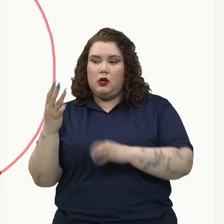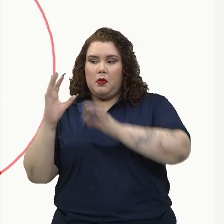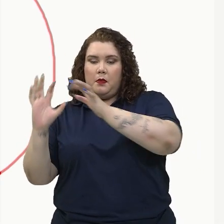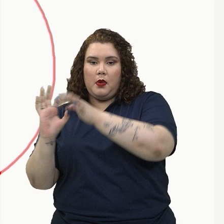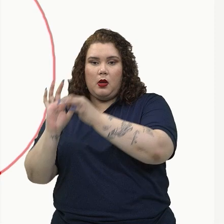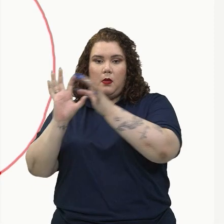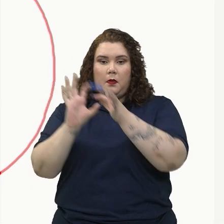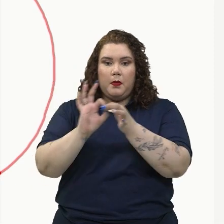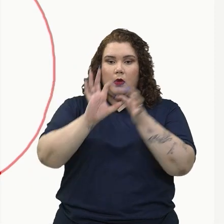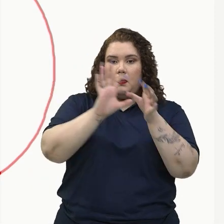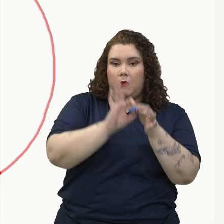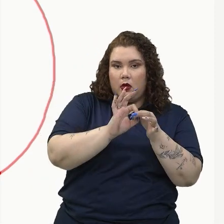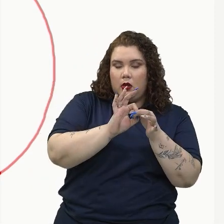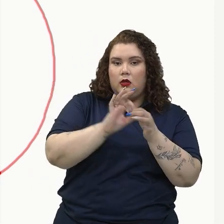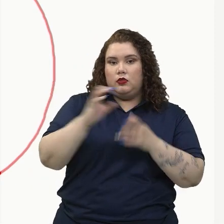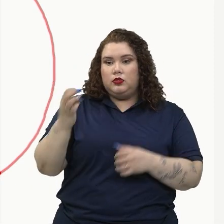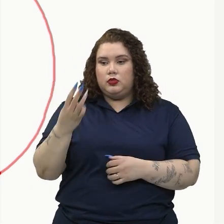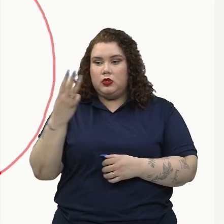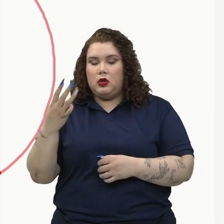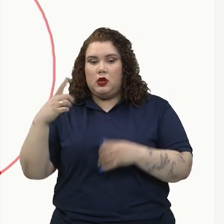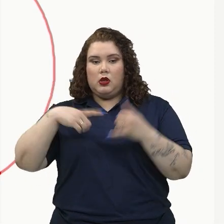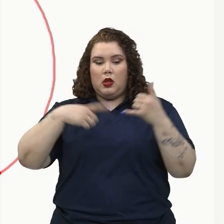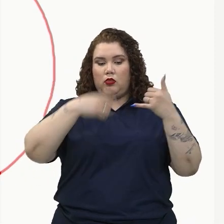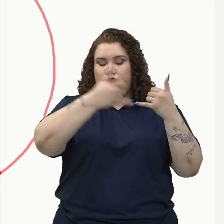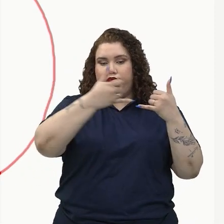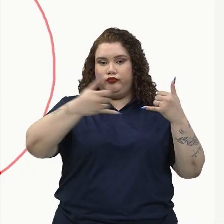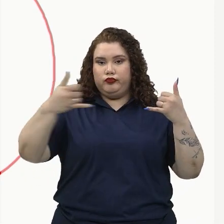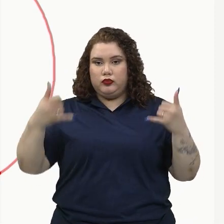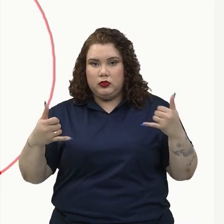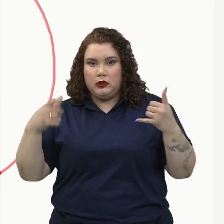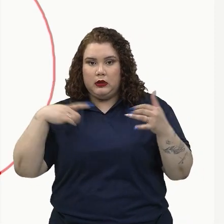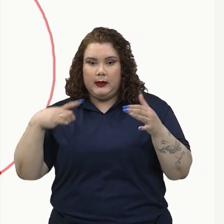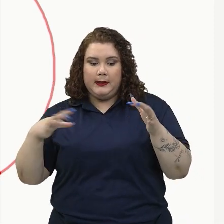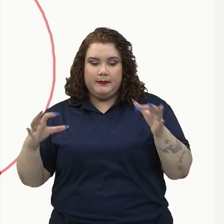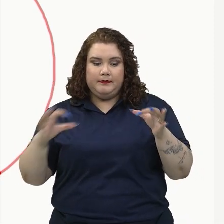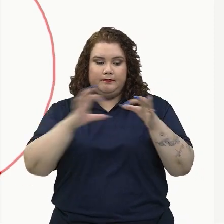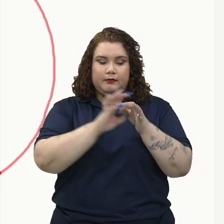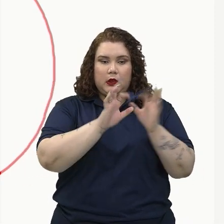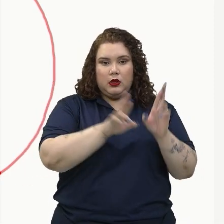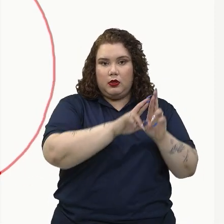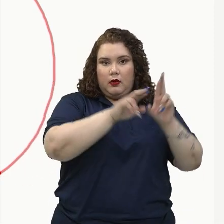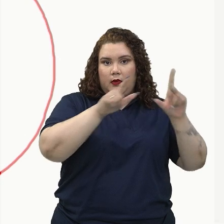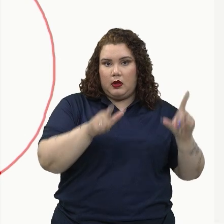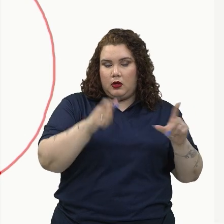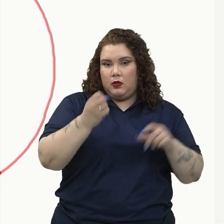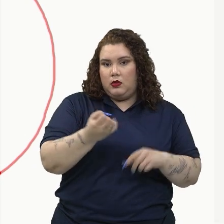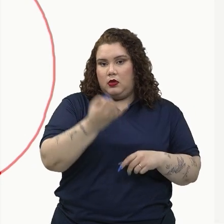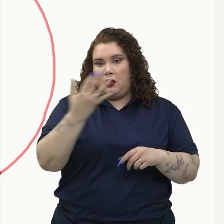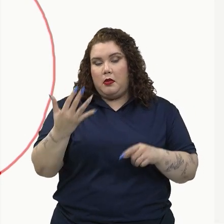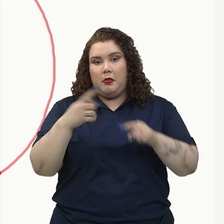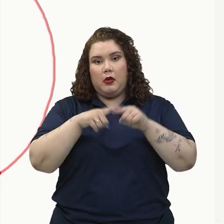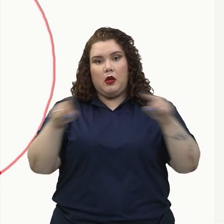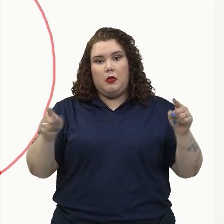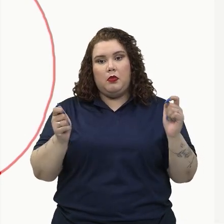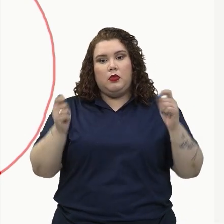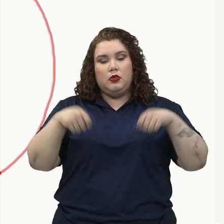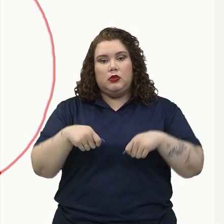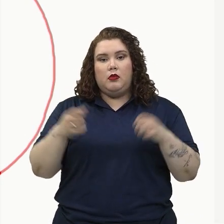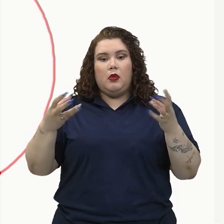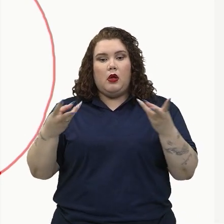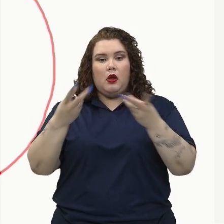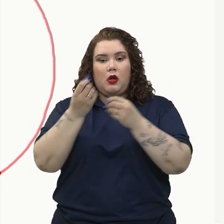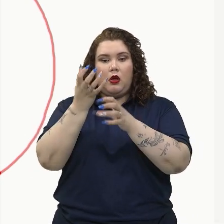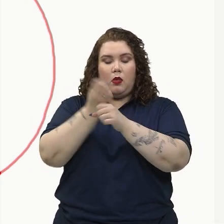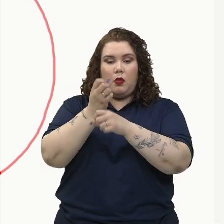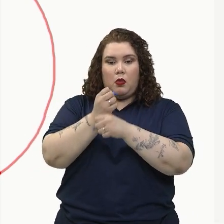associação, por ela passa uma corrente elétrica e está ligada a uma diferença de potencial. mais é possível que eu calcule um